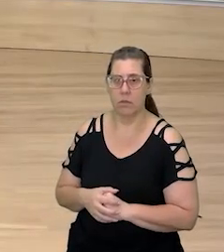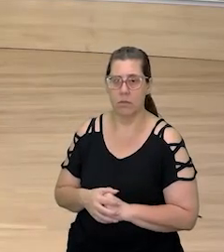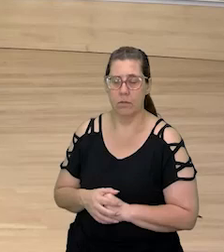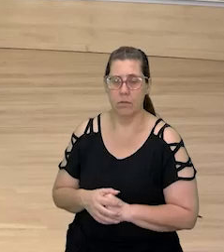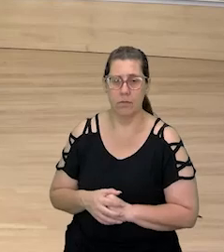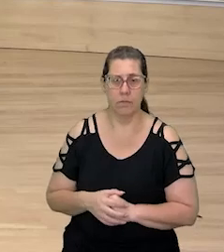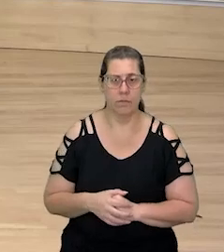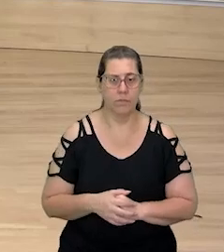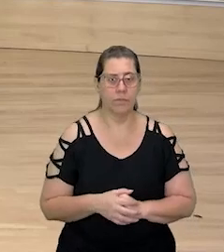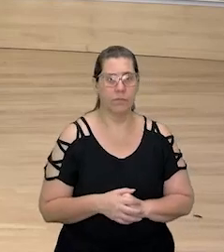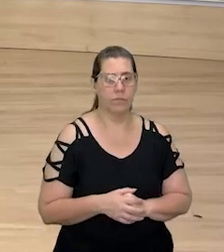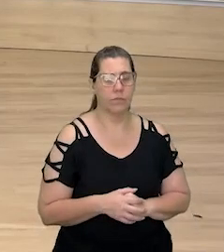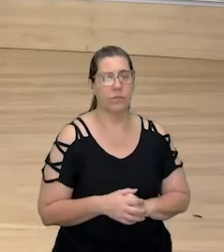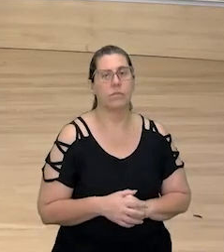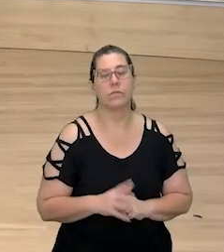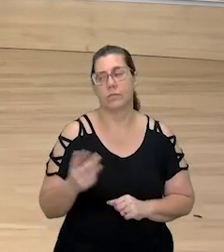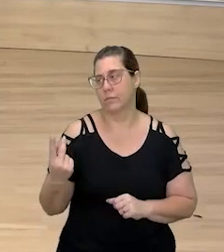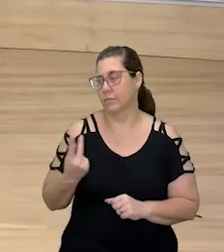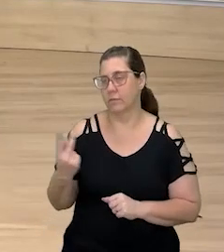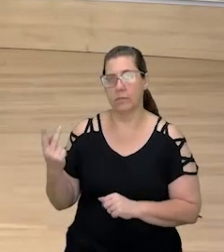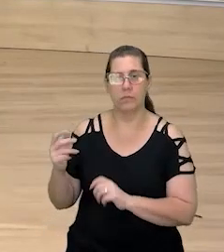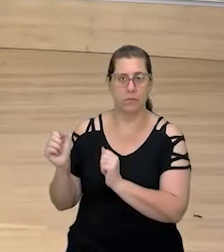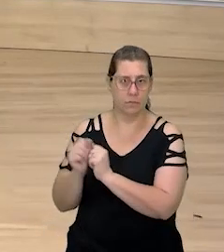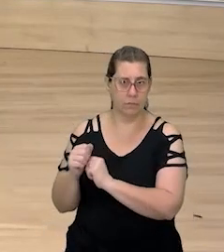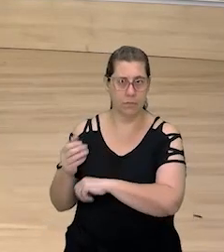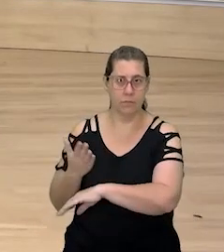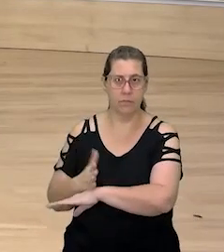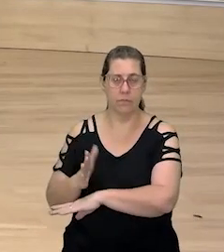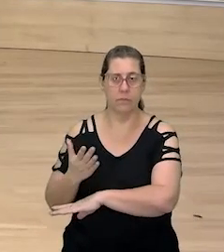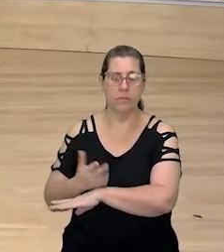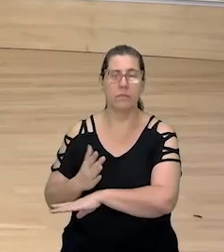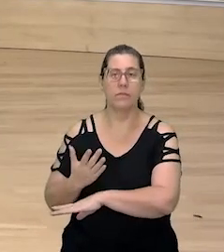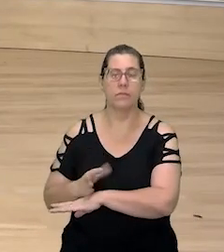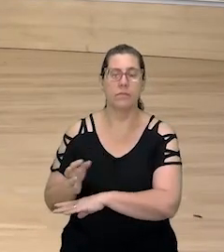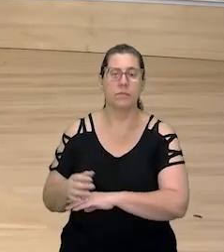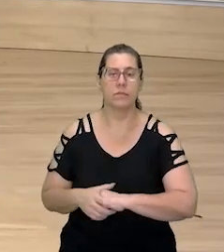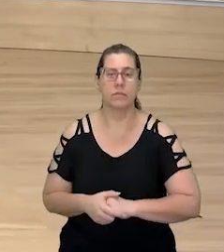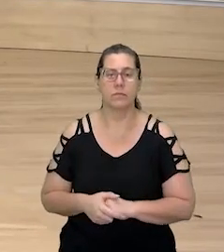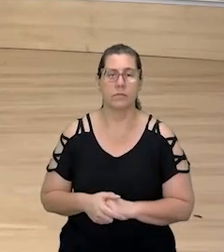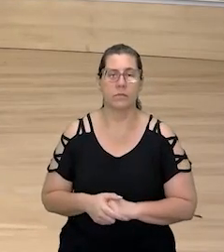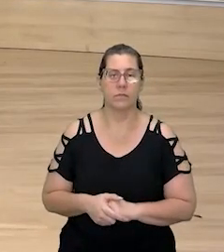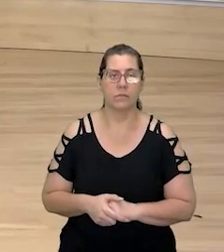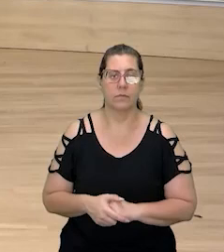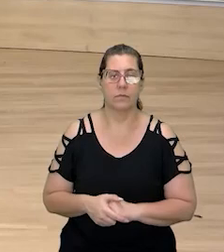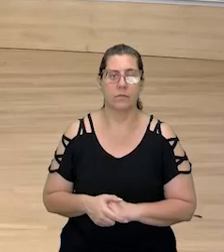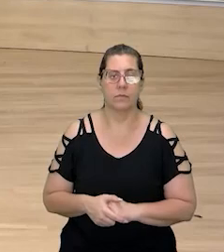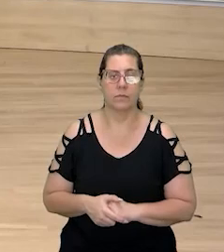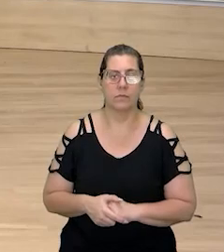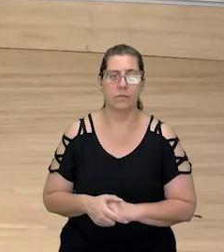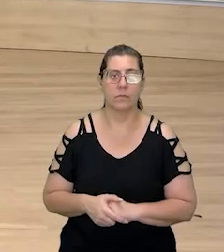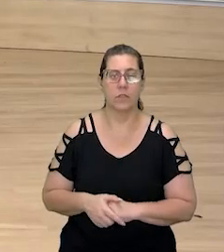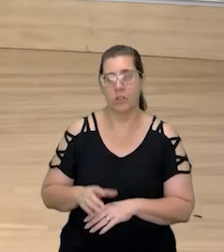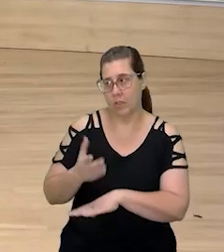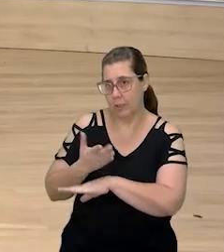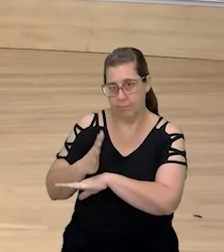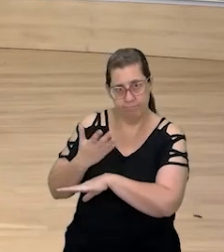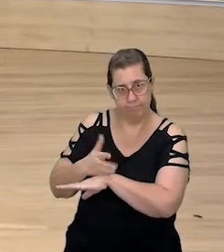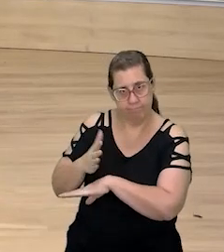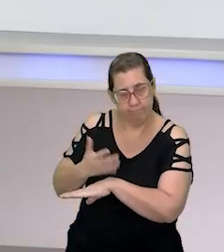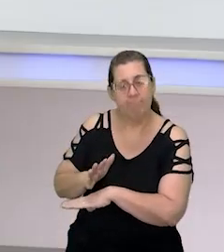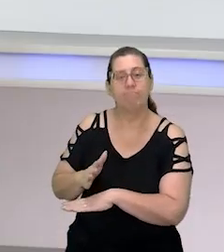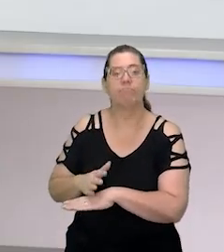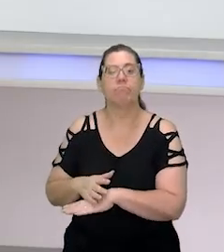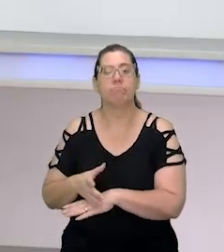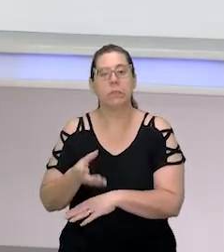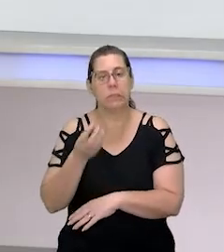que você falou. É só isso, fica fácil assim. É bem isso, né? É. E aí a gente vai treinando, a gente vai ensaiando,